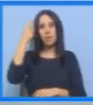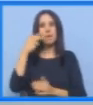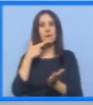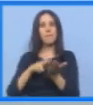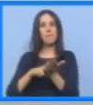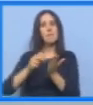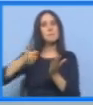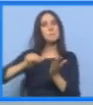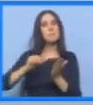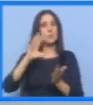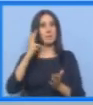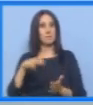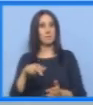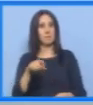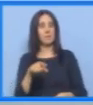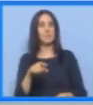daqueles acontecimentos.